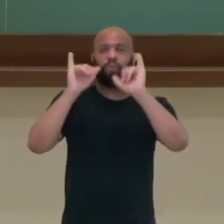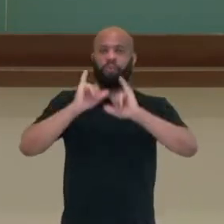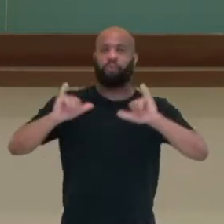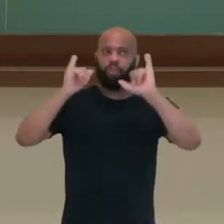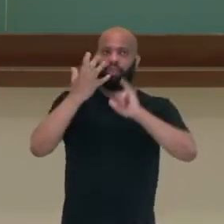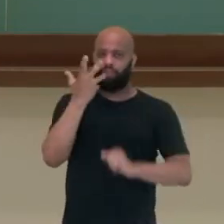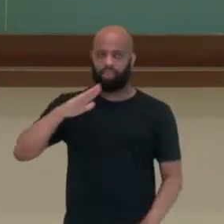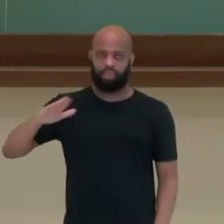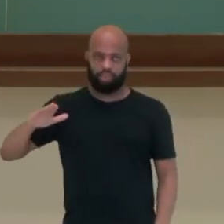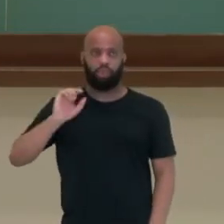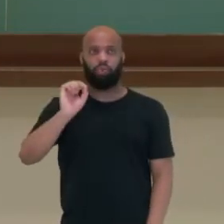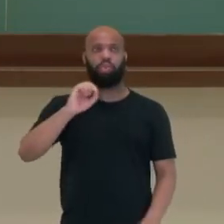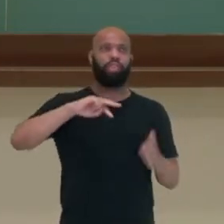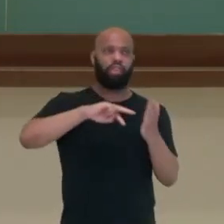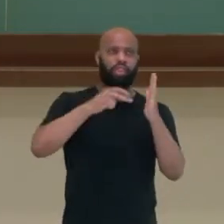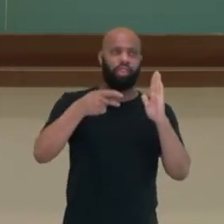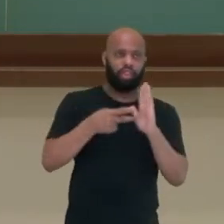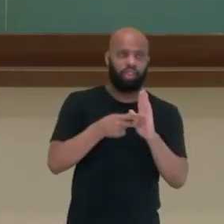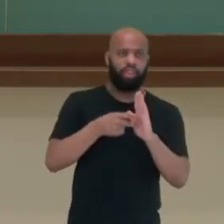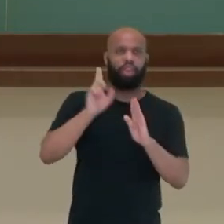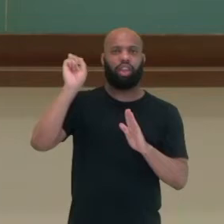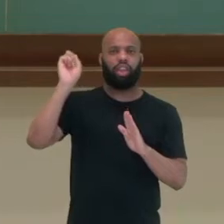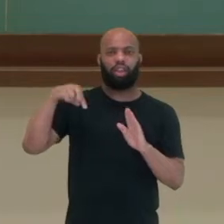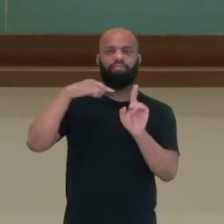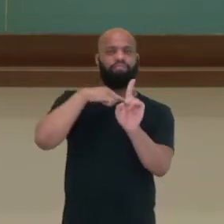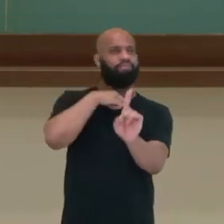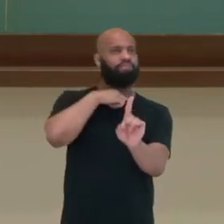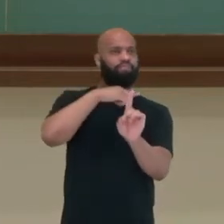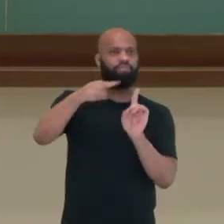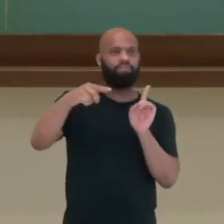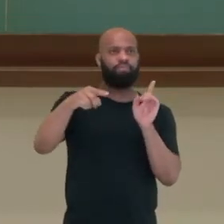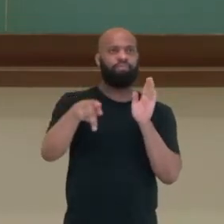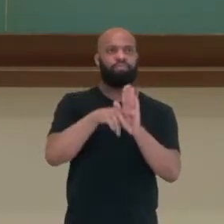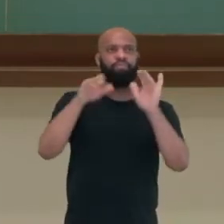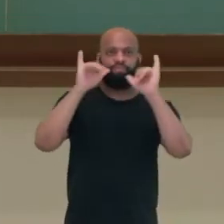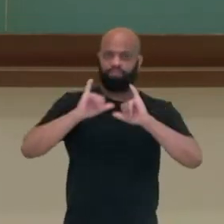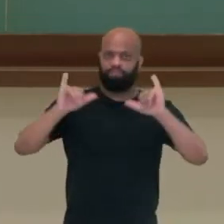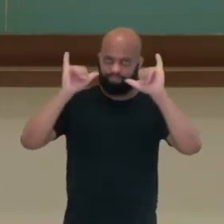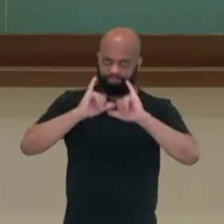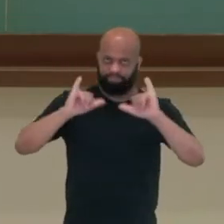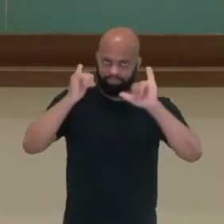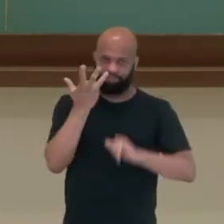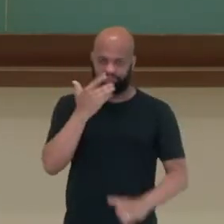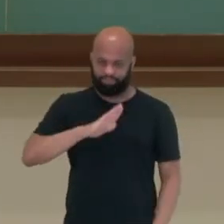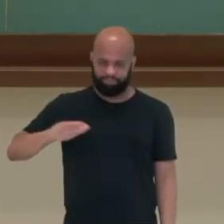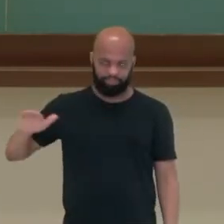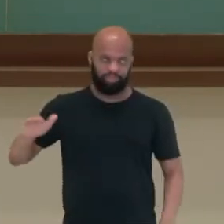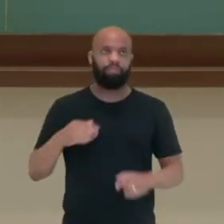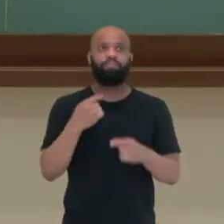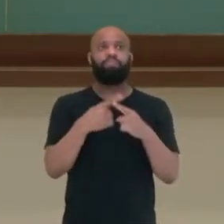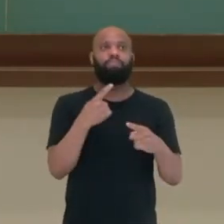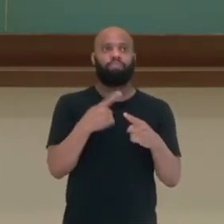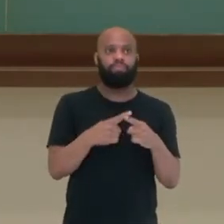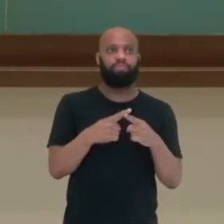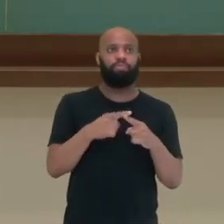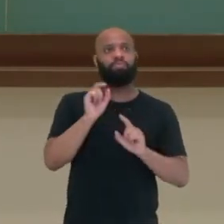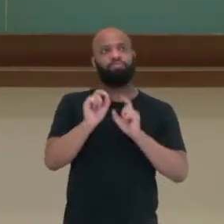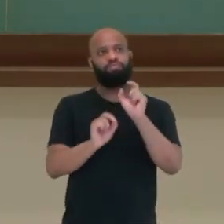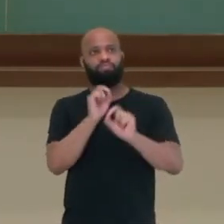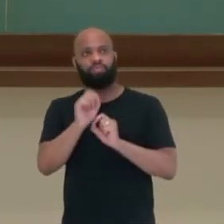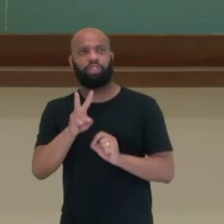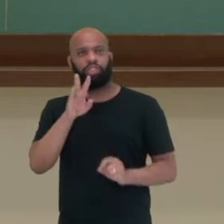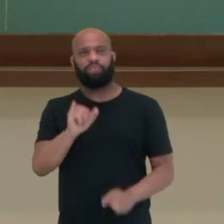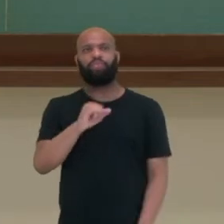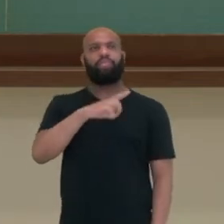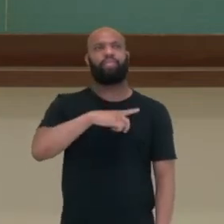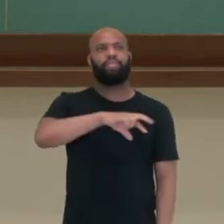infantil, ou melhor dizendo, a proibição da publicidade infantil, porque ela vai gerar